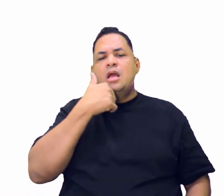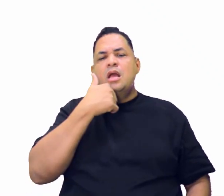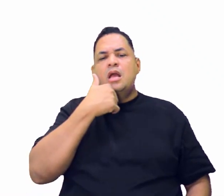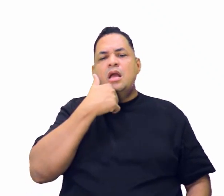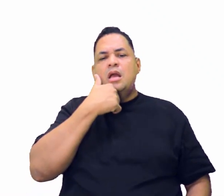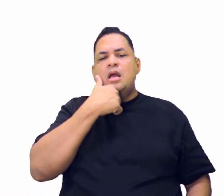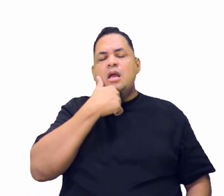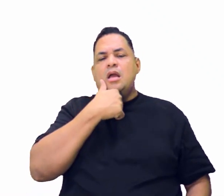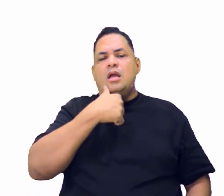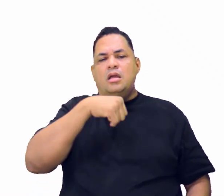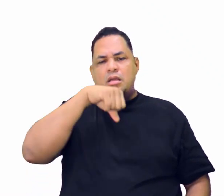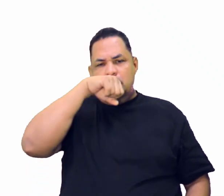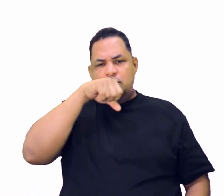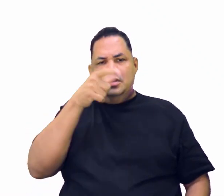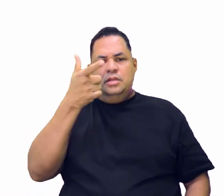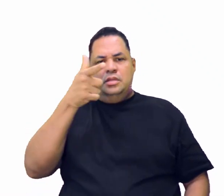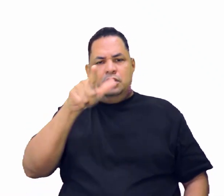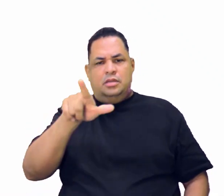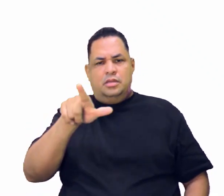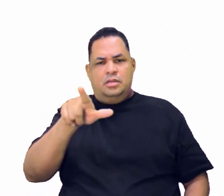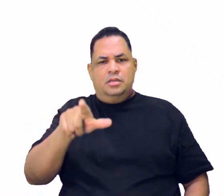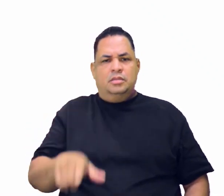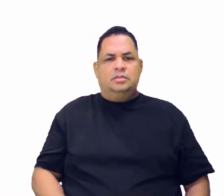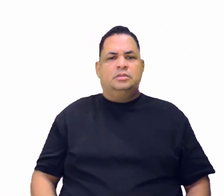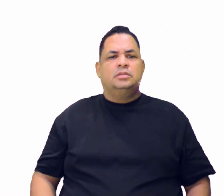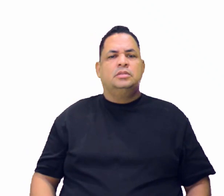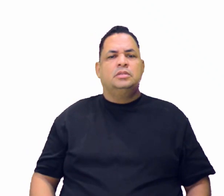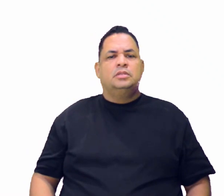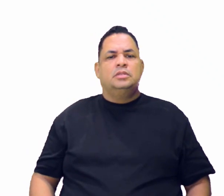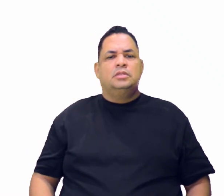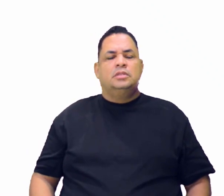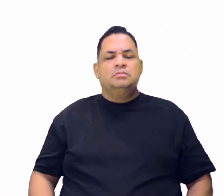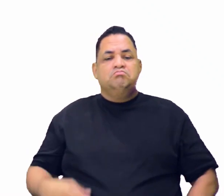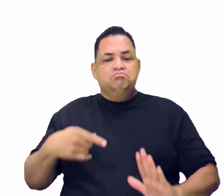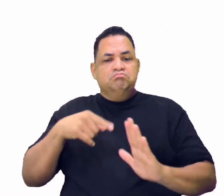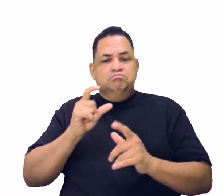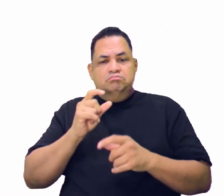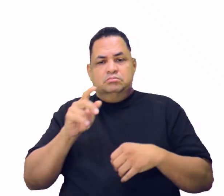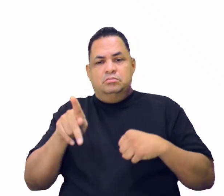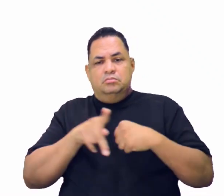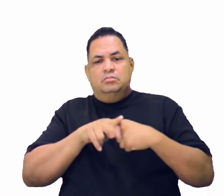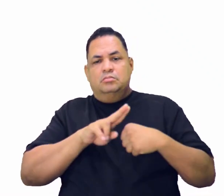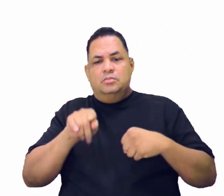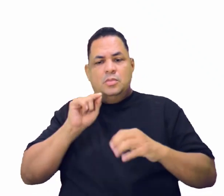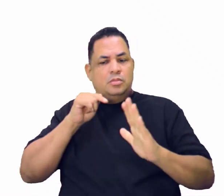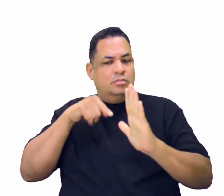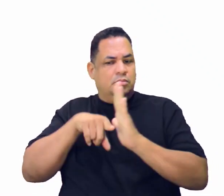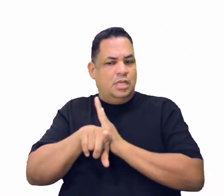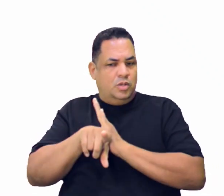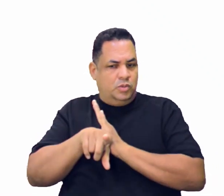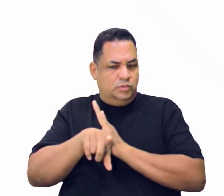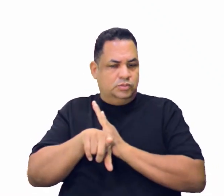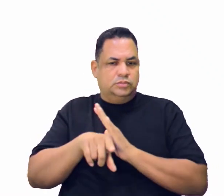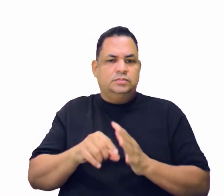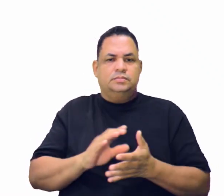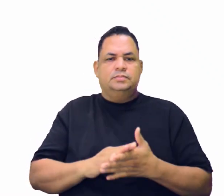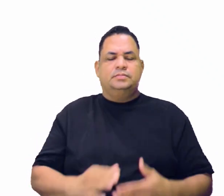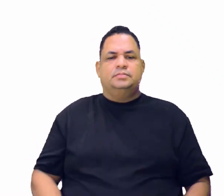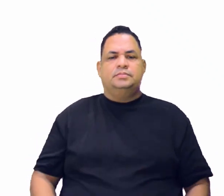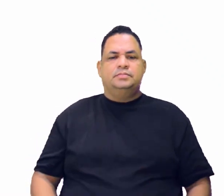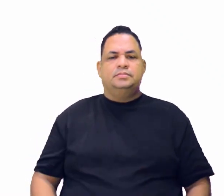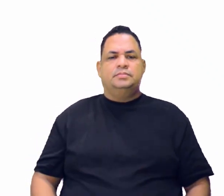coisa. Preposição mais o pronome... relativo não. Interrogativa, Amadinho, corrigido.